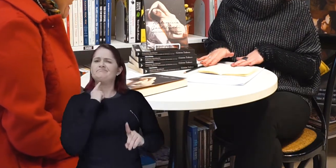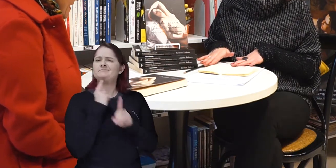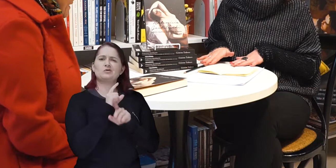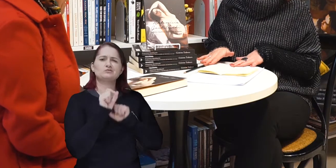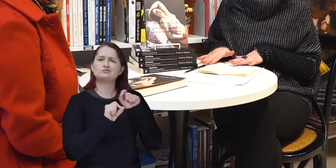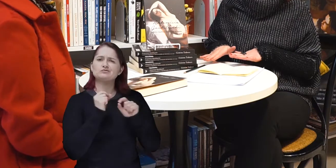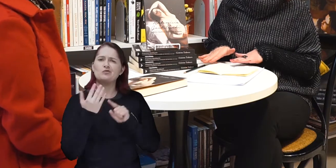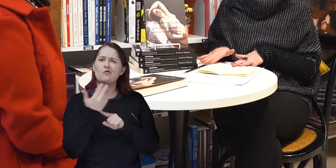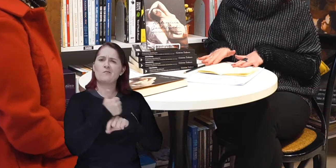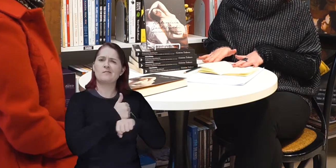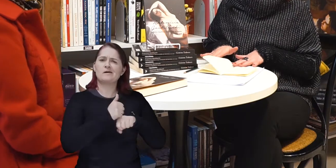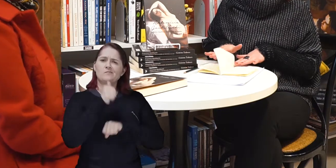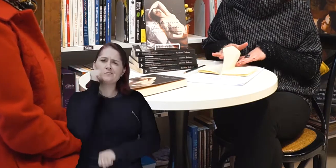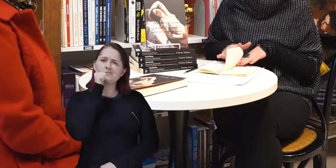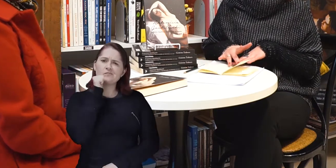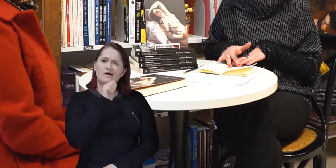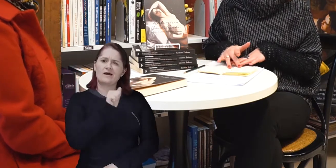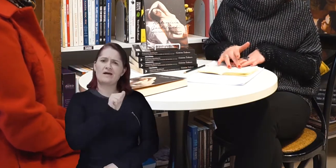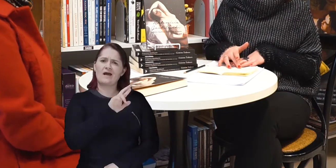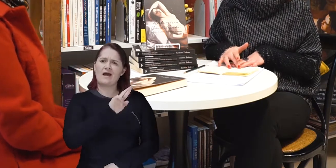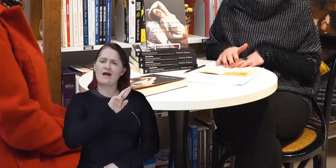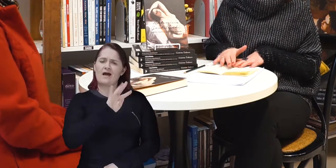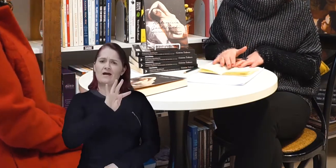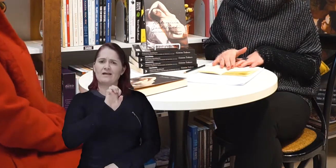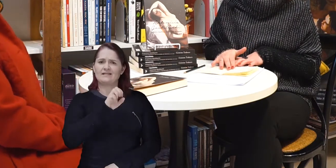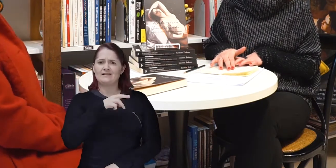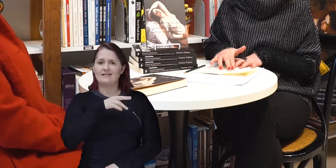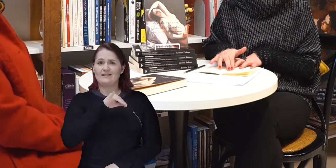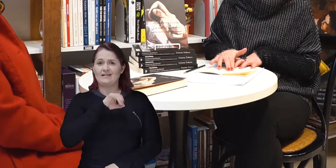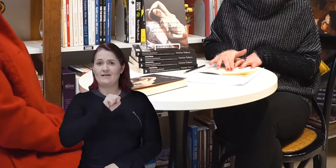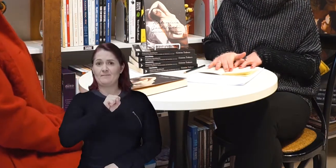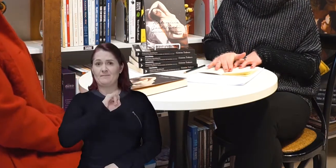mais estranha que tu descobriu sobre a Artemisia?